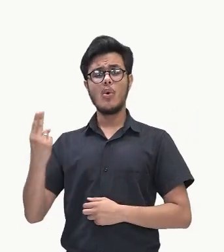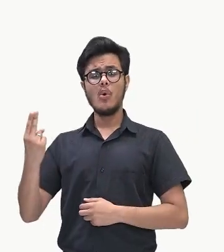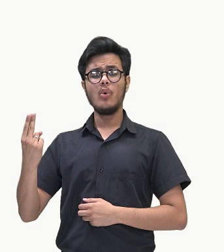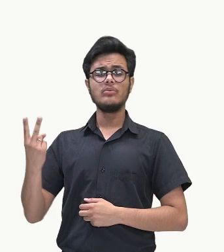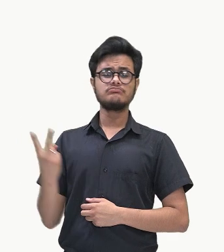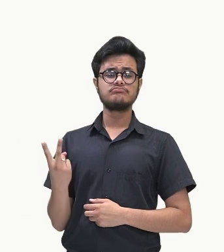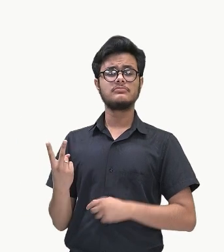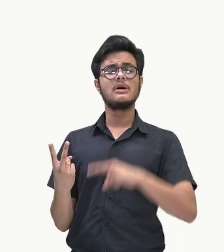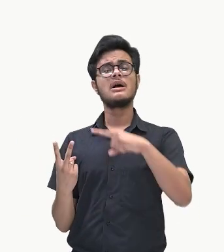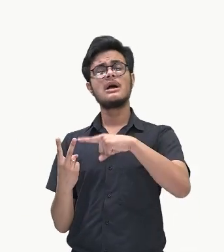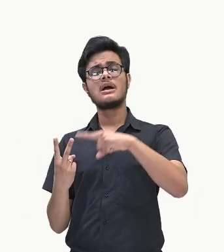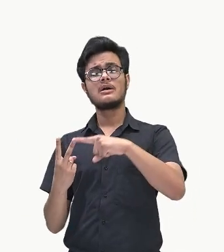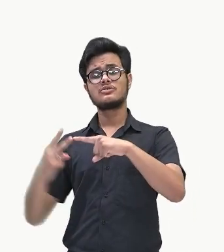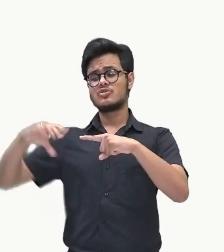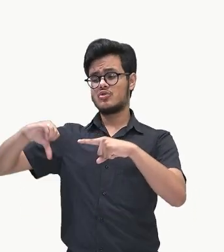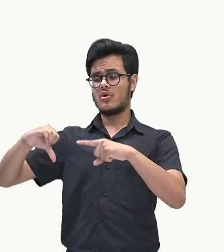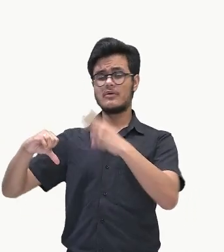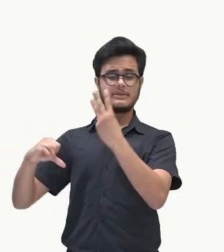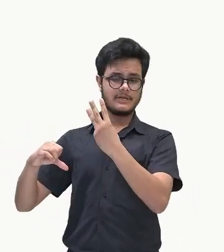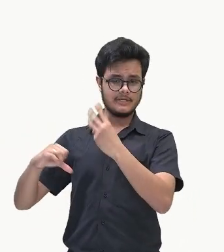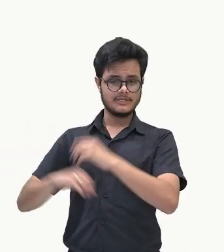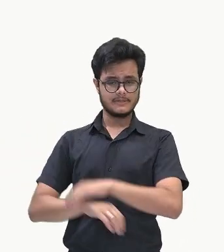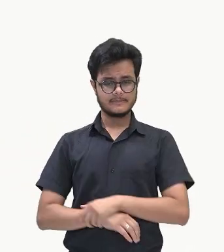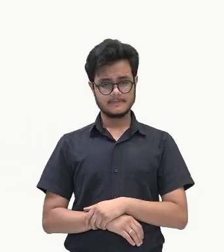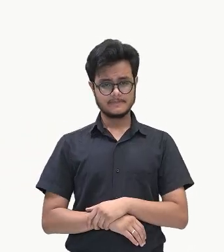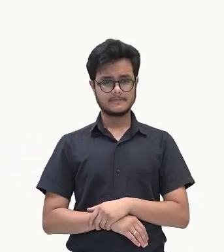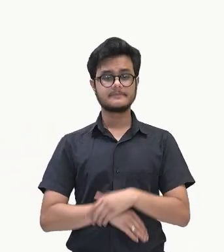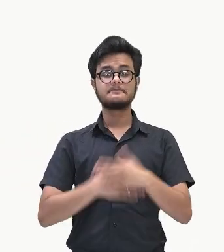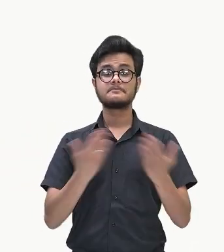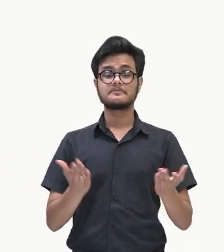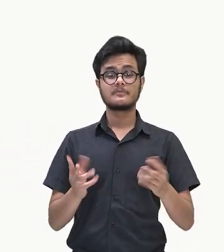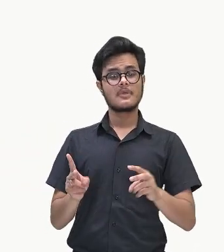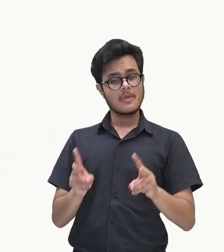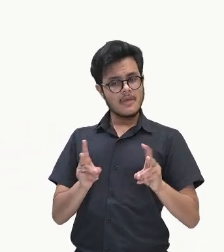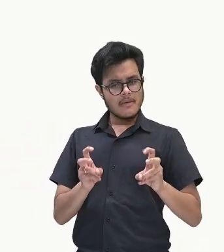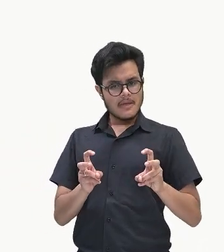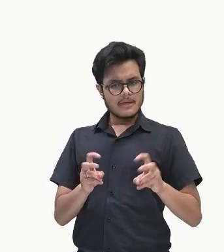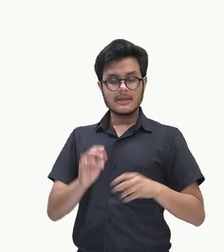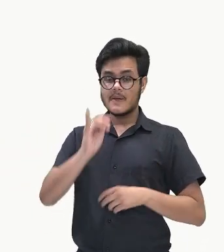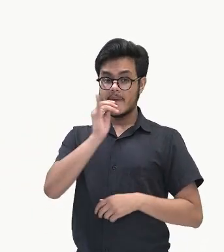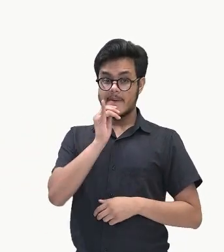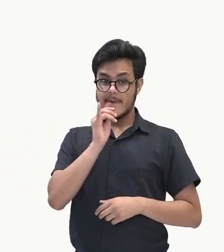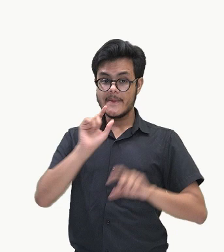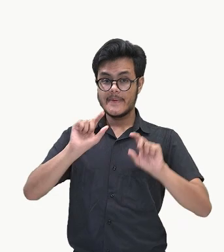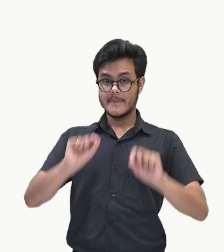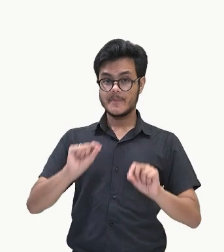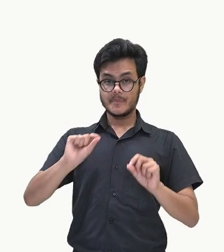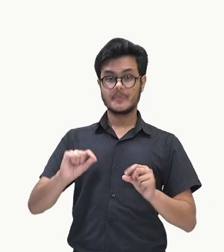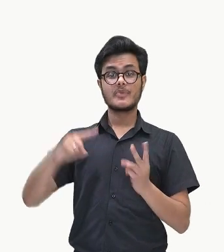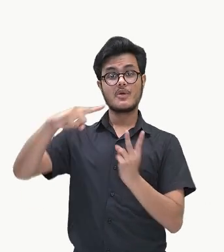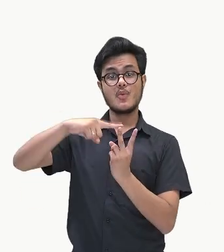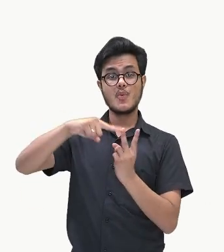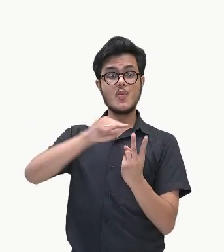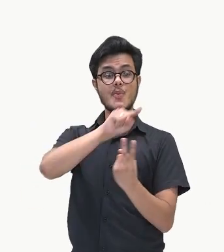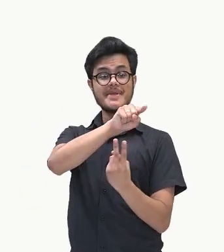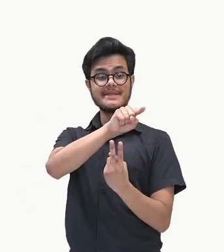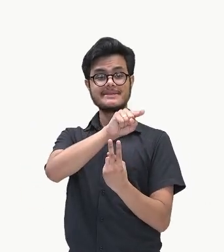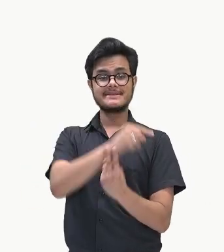maior? Hein? Basta a gente observar que eles possuem índices iguais.